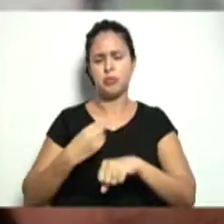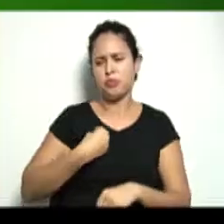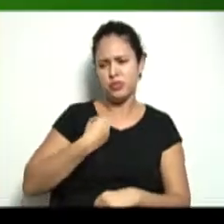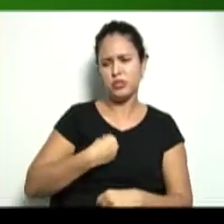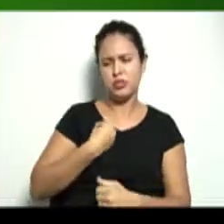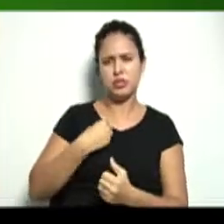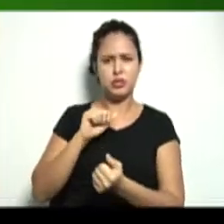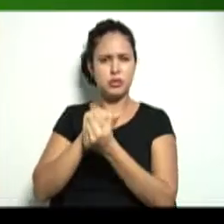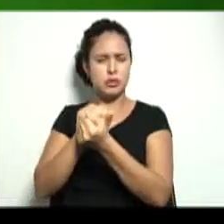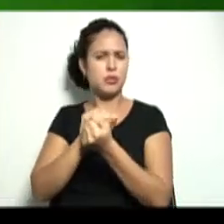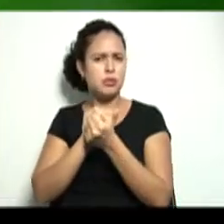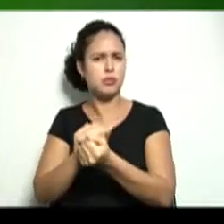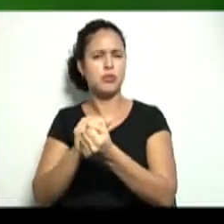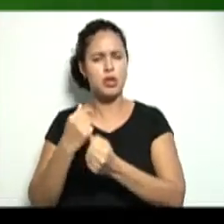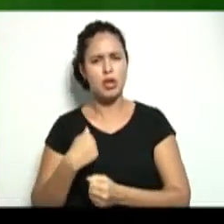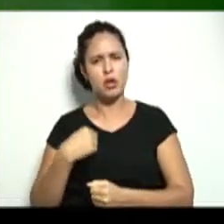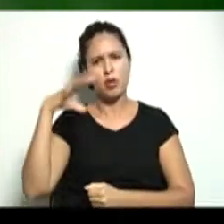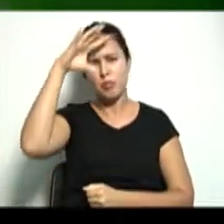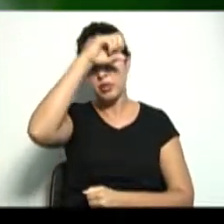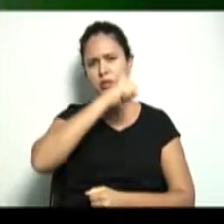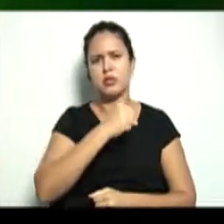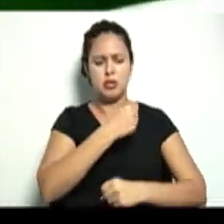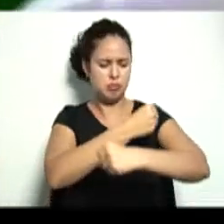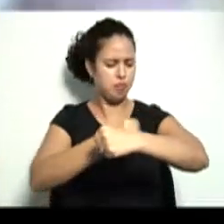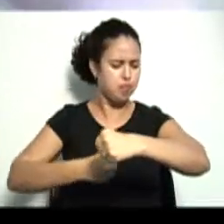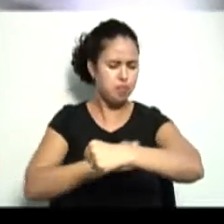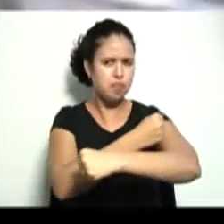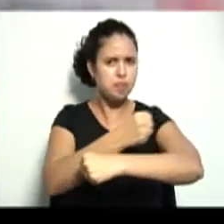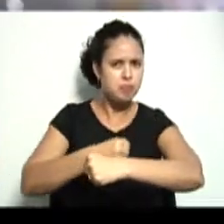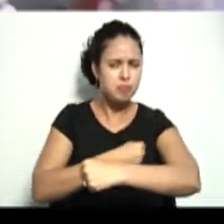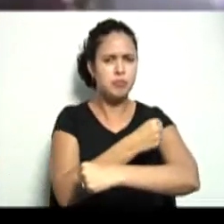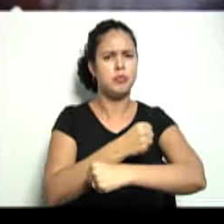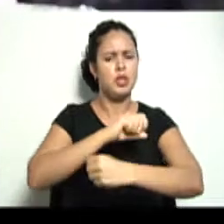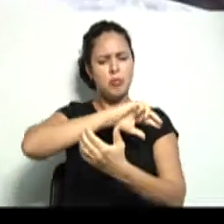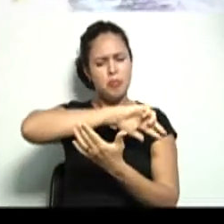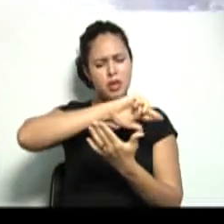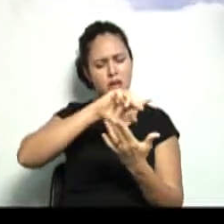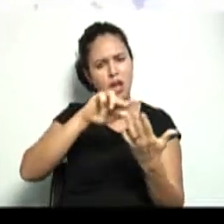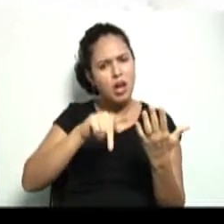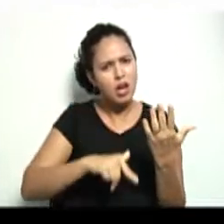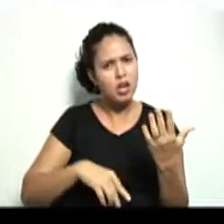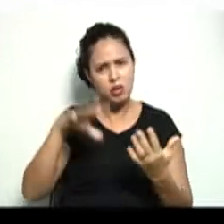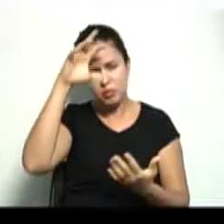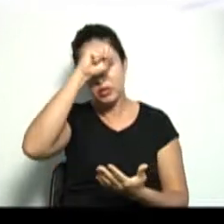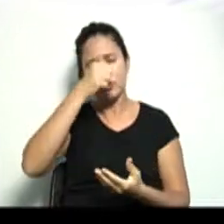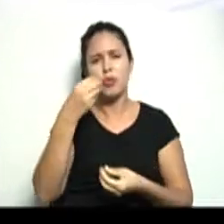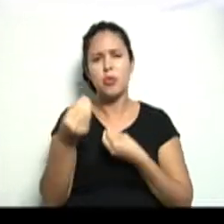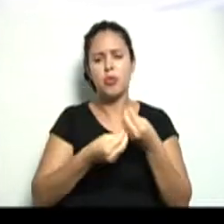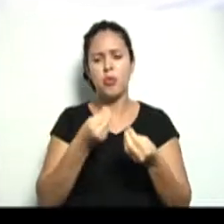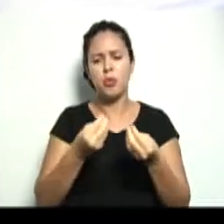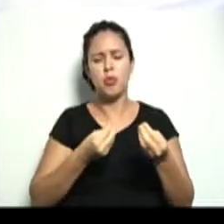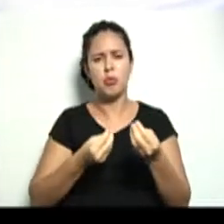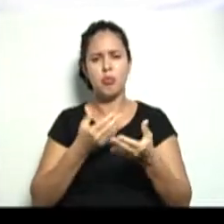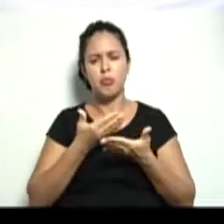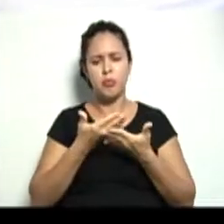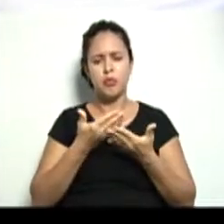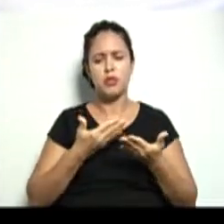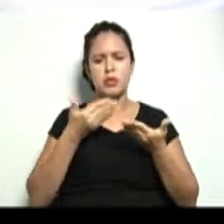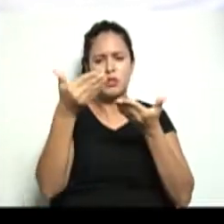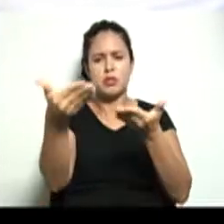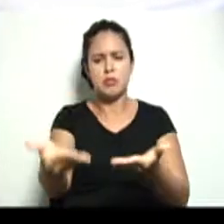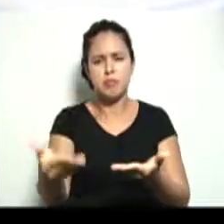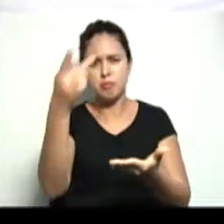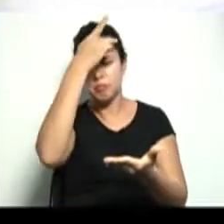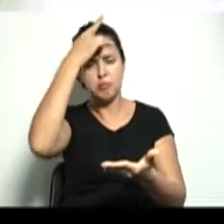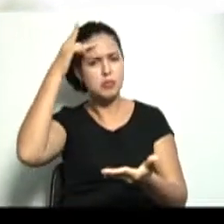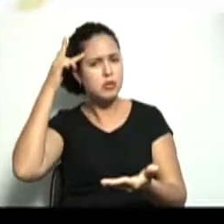mais, estou aprendendo muito com a cozinha, a cozinhar coisas diferentes, a servir melhor os clientes, é isso